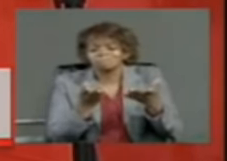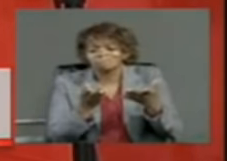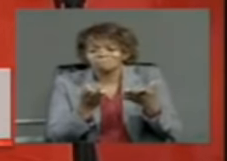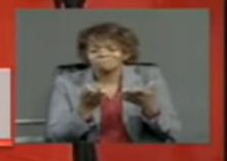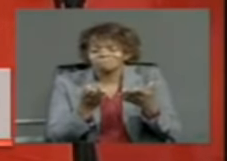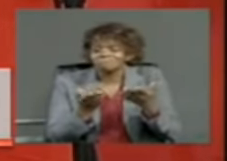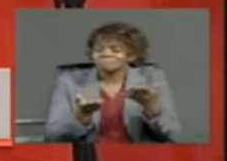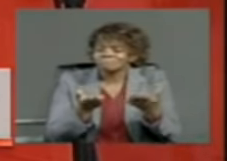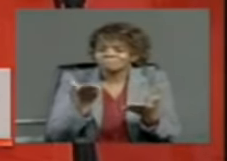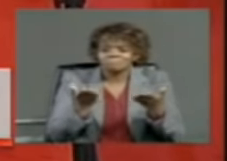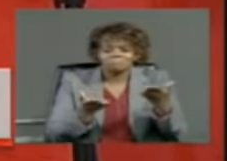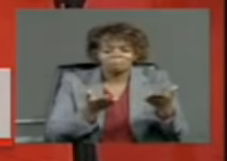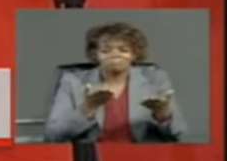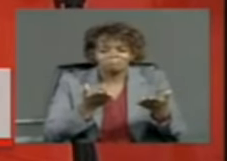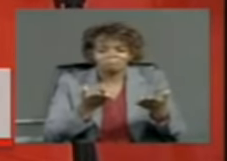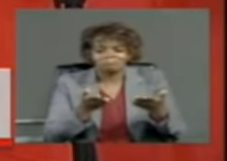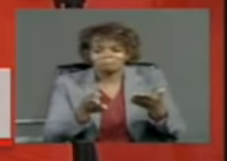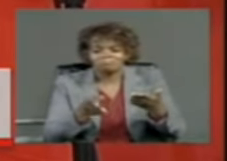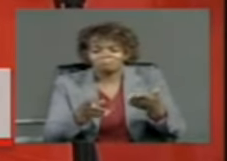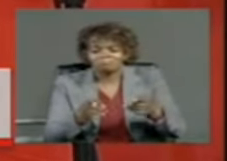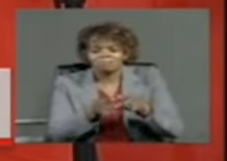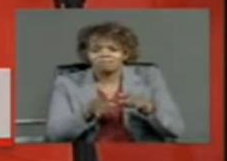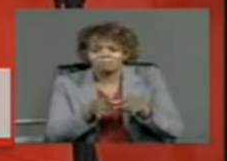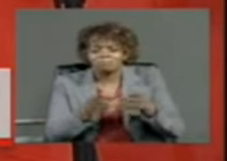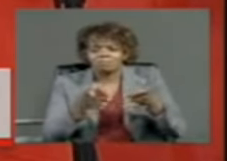E esta terra de